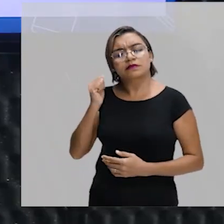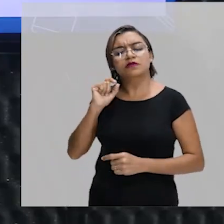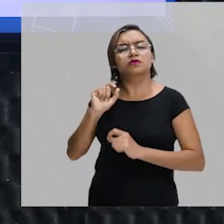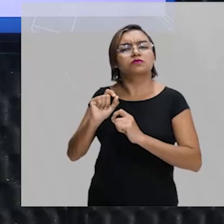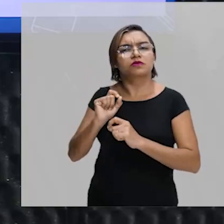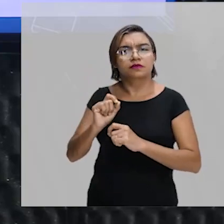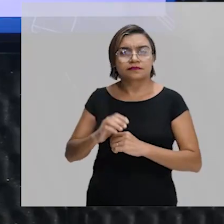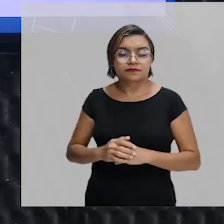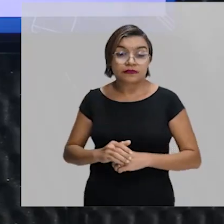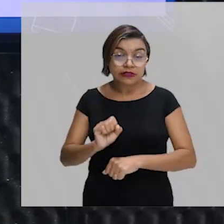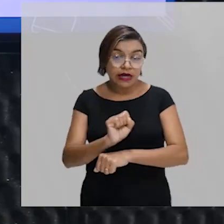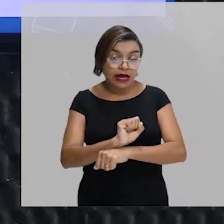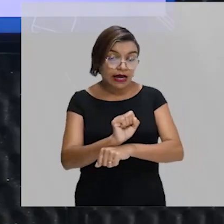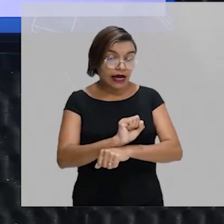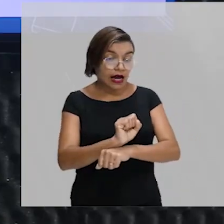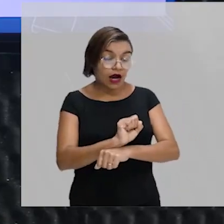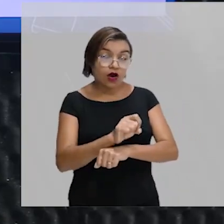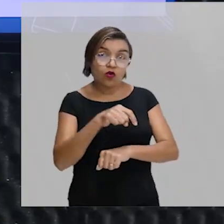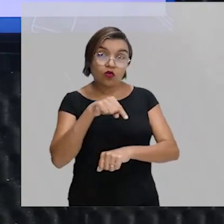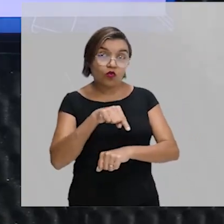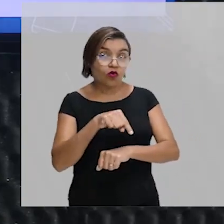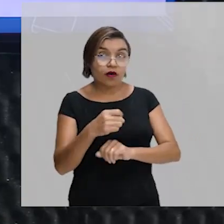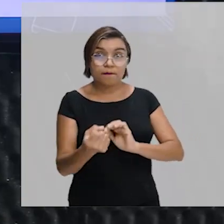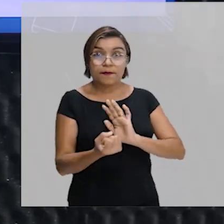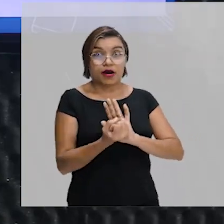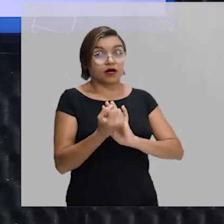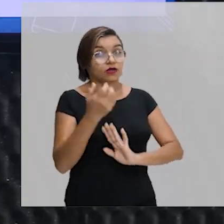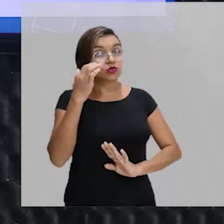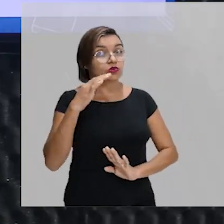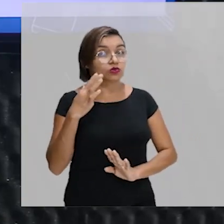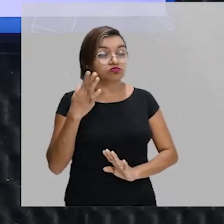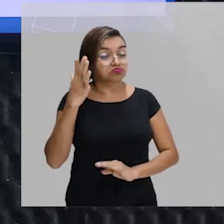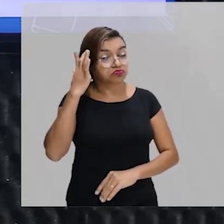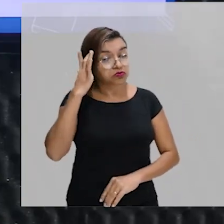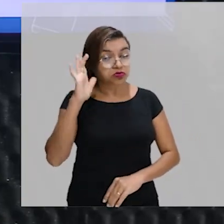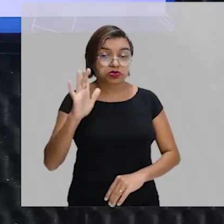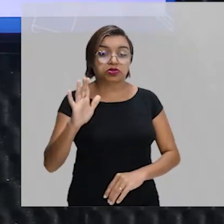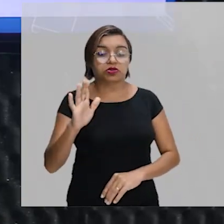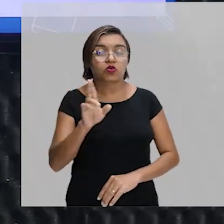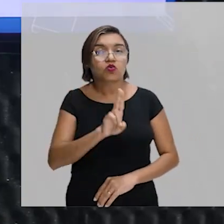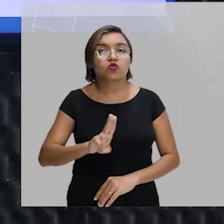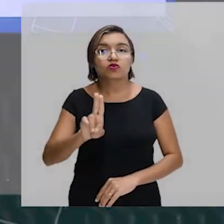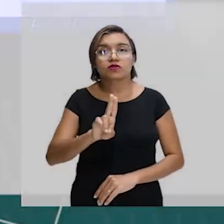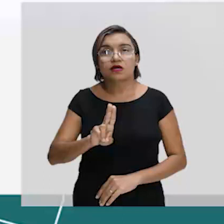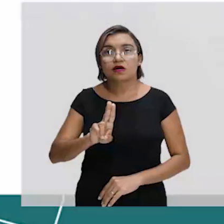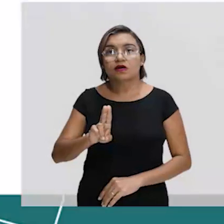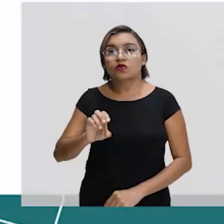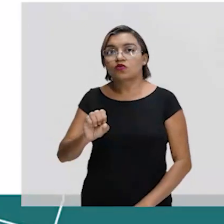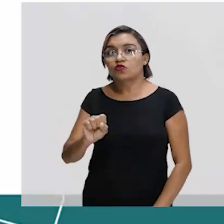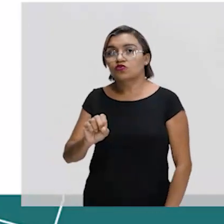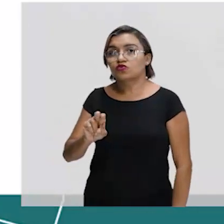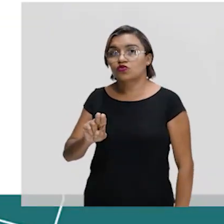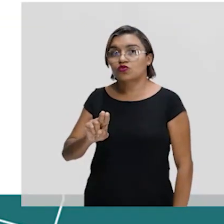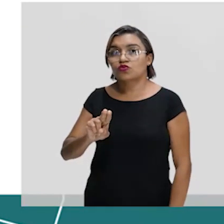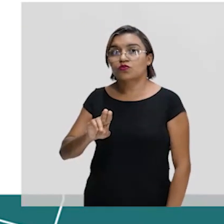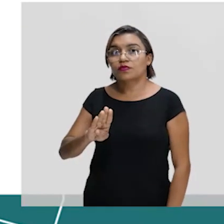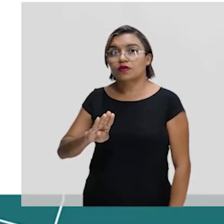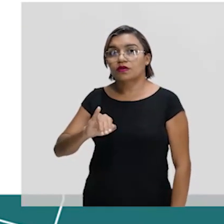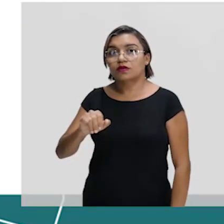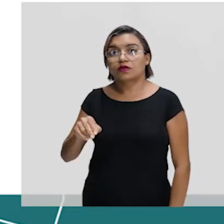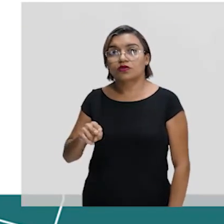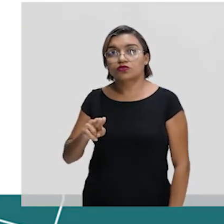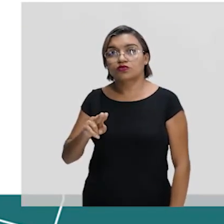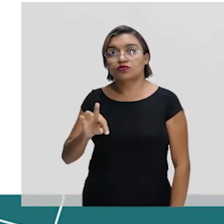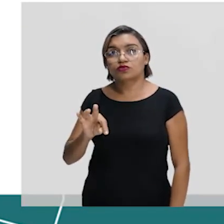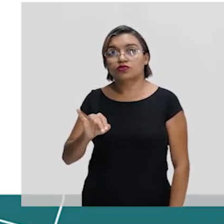caso é um carro que eu não sei qual é o carro, eu vou utilizar no subjuntivo. Na letra C eu